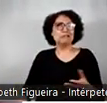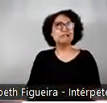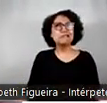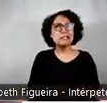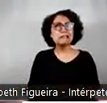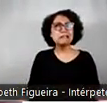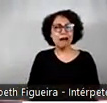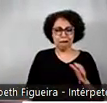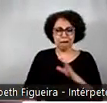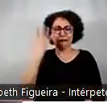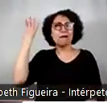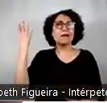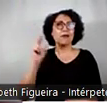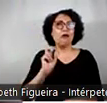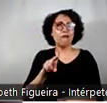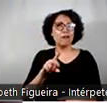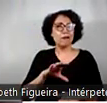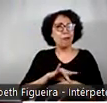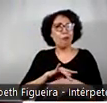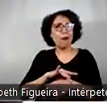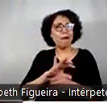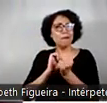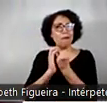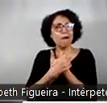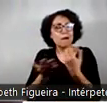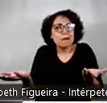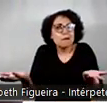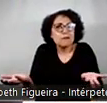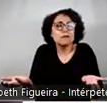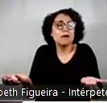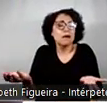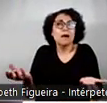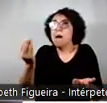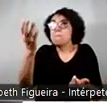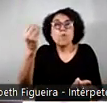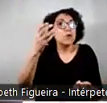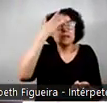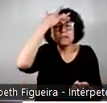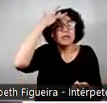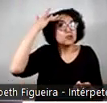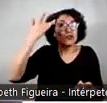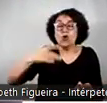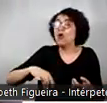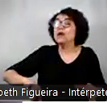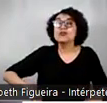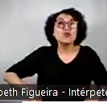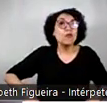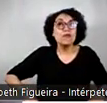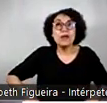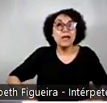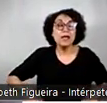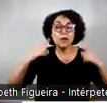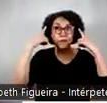chinês. Então, essas pessoas, muitas delas sofreram, né, muitas violências, assim, chegaram a ser agredidas fisicamente, assim, por conta de